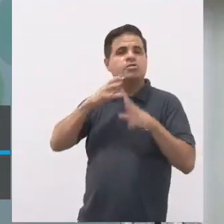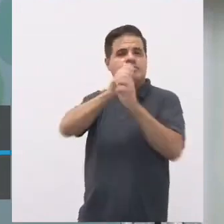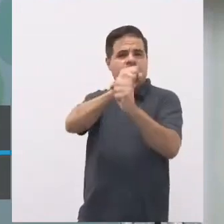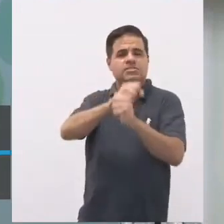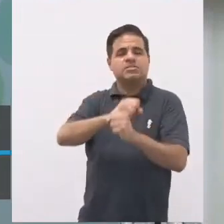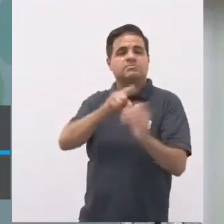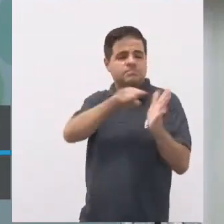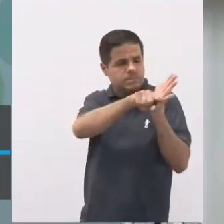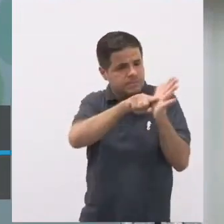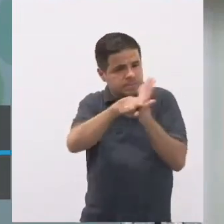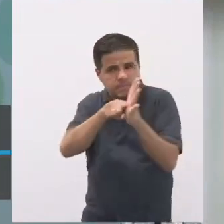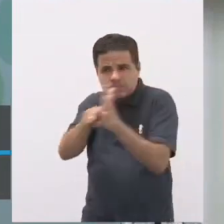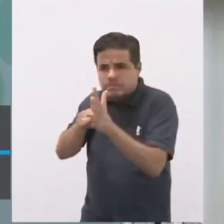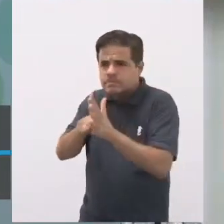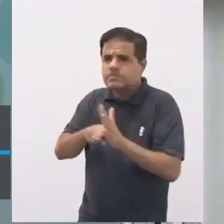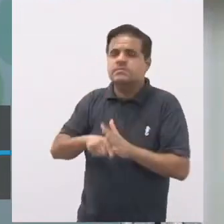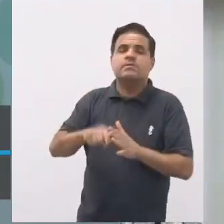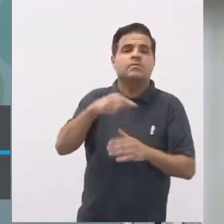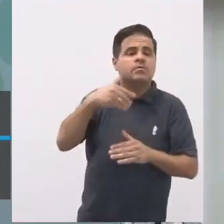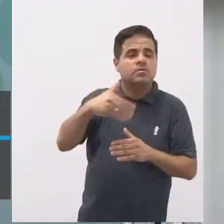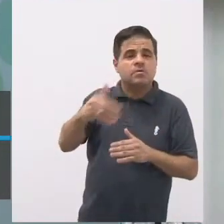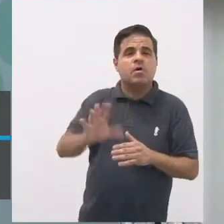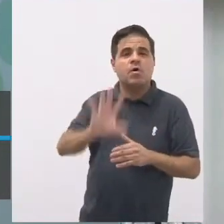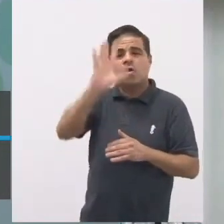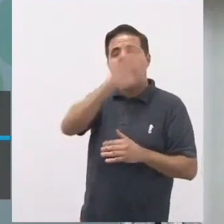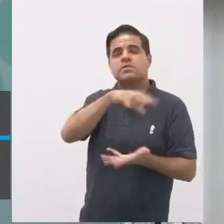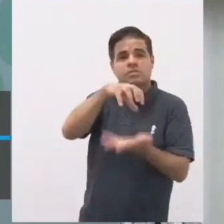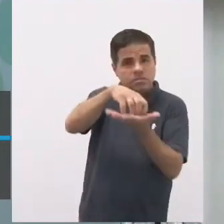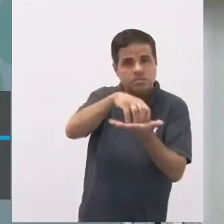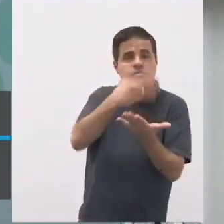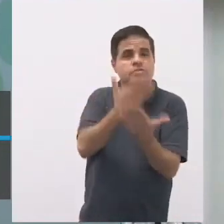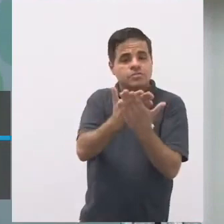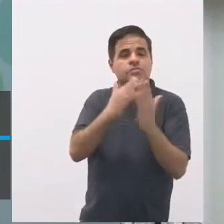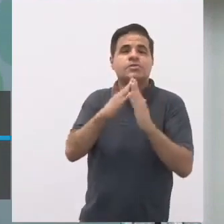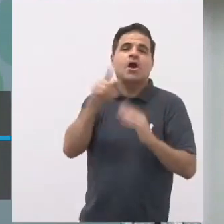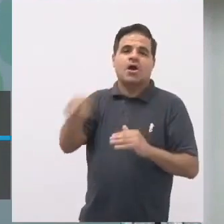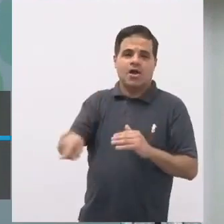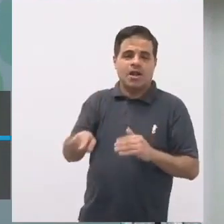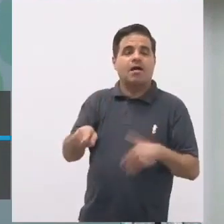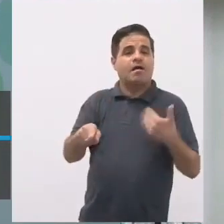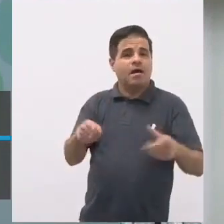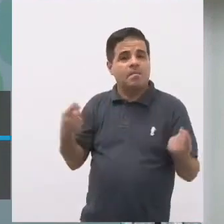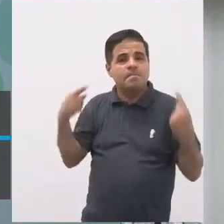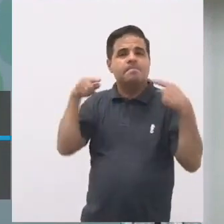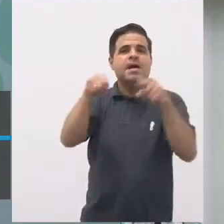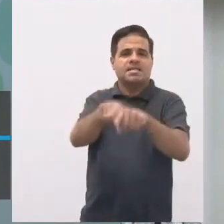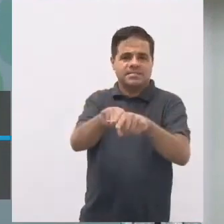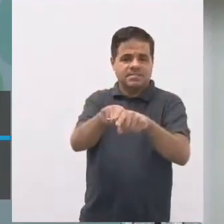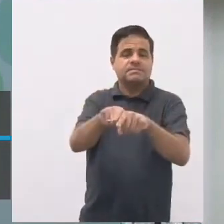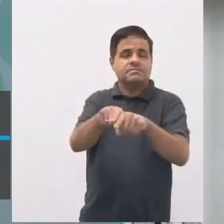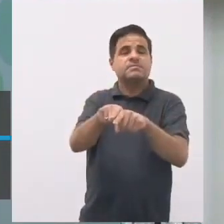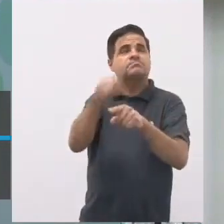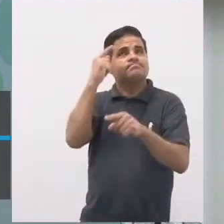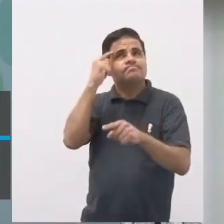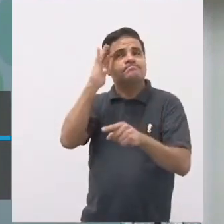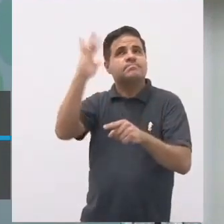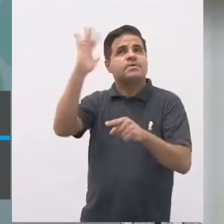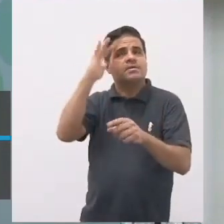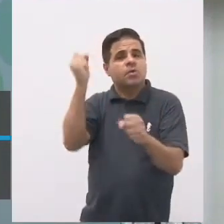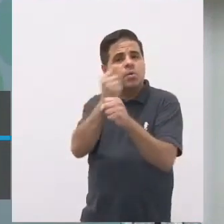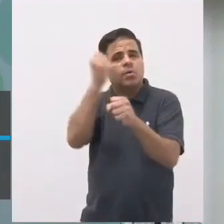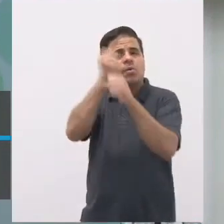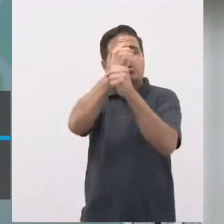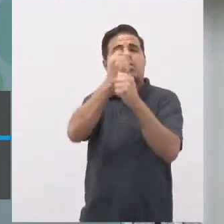somativas e diagnóstica que acabam acontecendo nas unidades escolares. Então, há essa parceria também, quando a gente pensa nessa